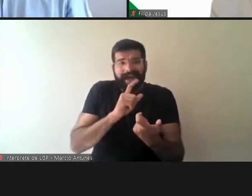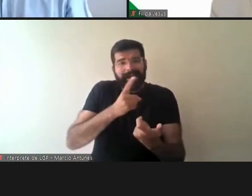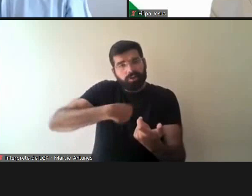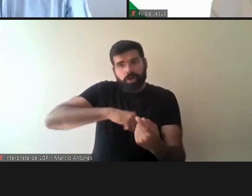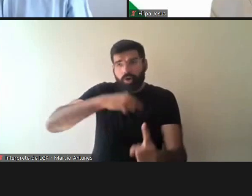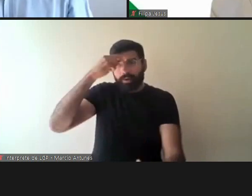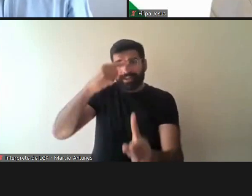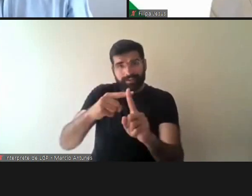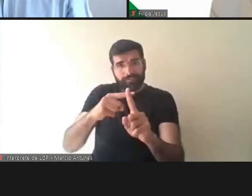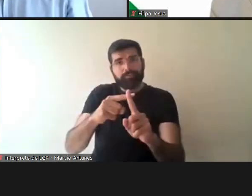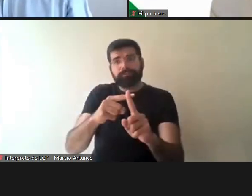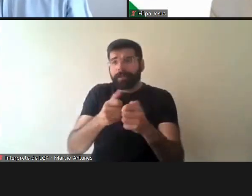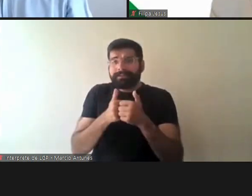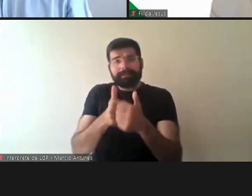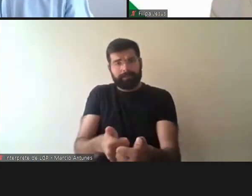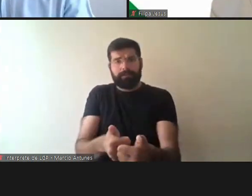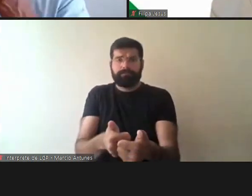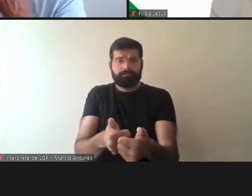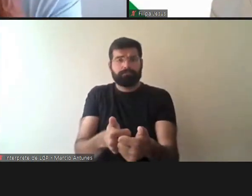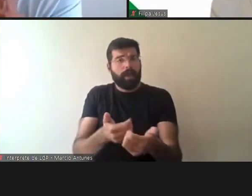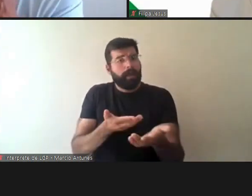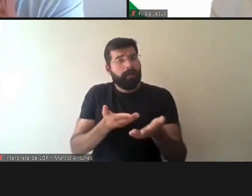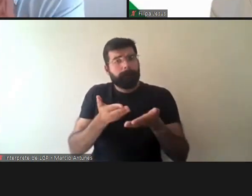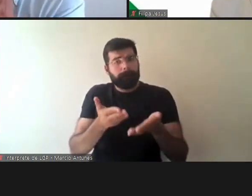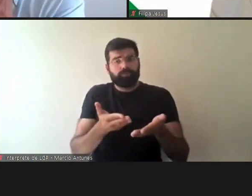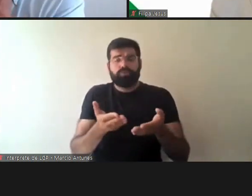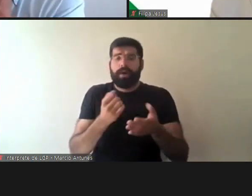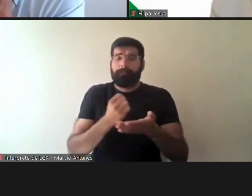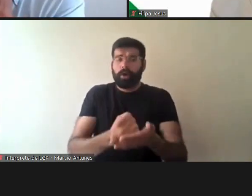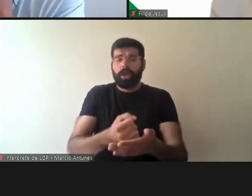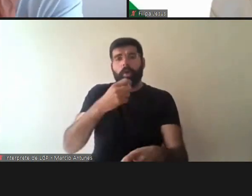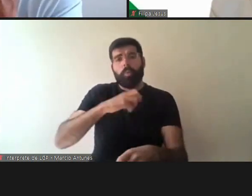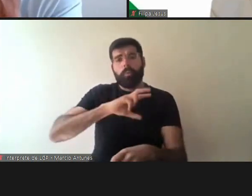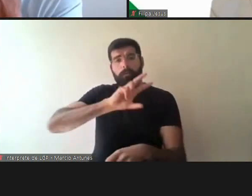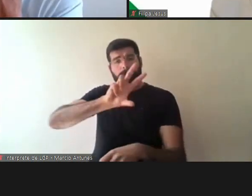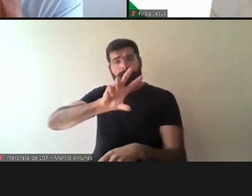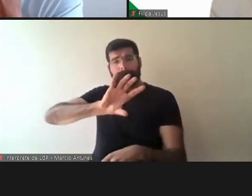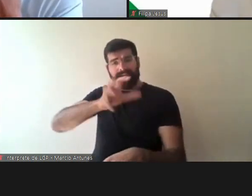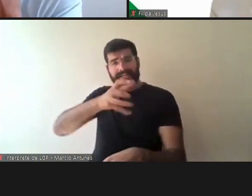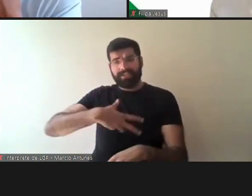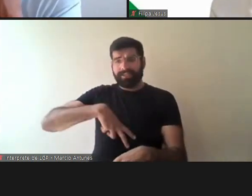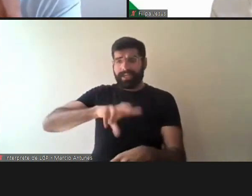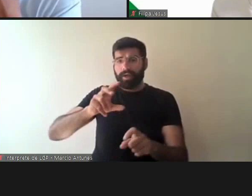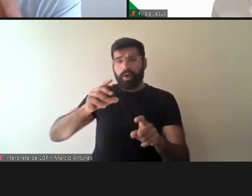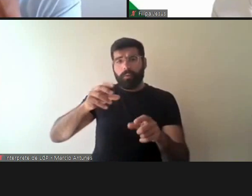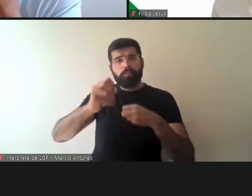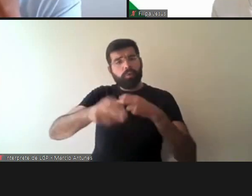desígnio enquanto país que se quer moderno e virado para o futuro.